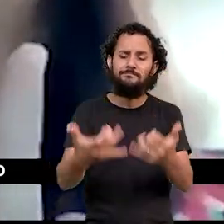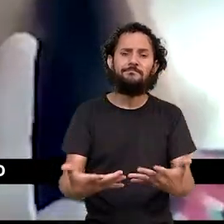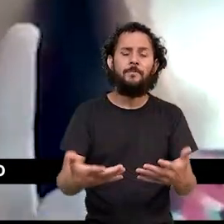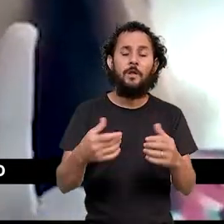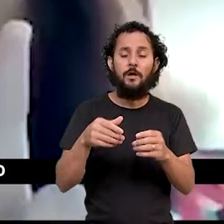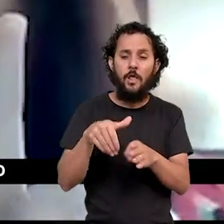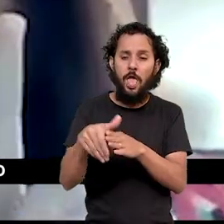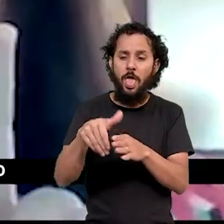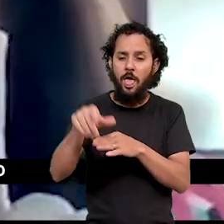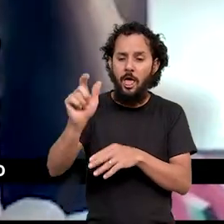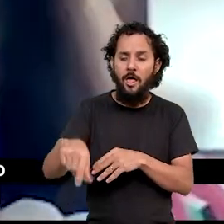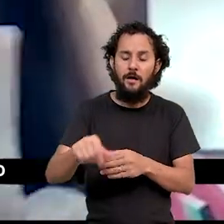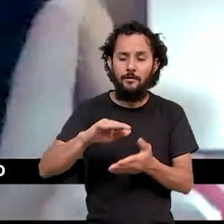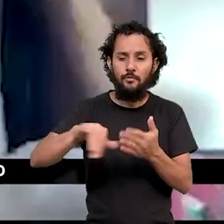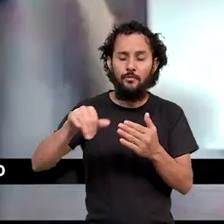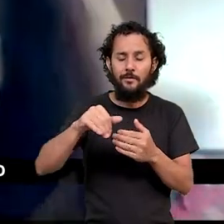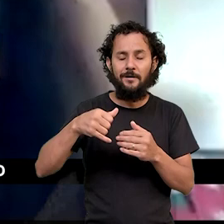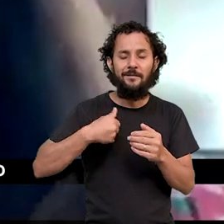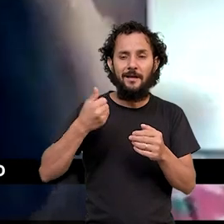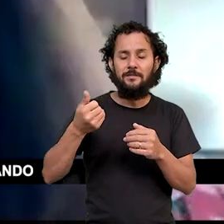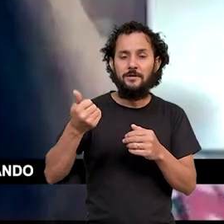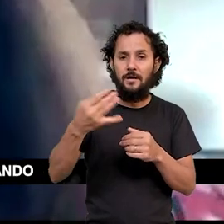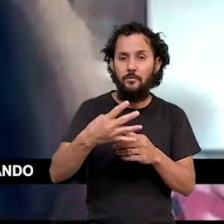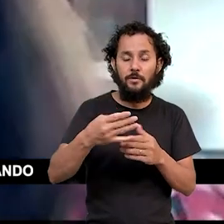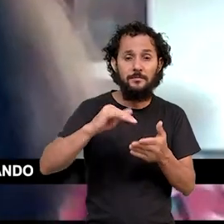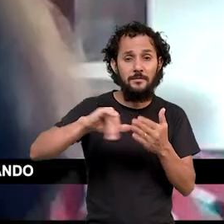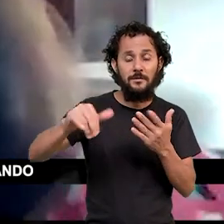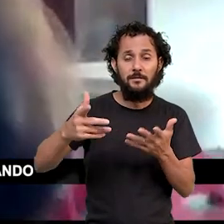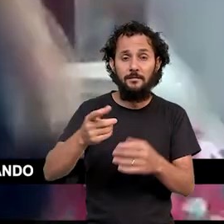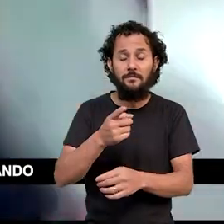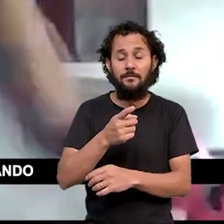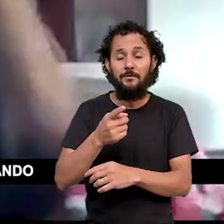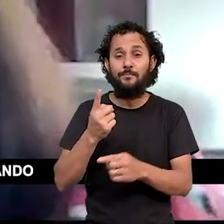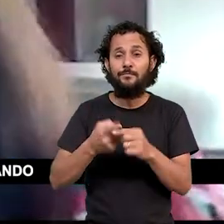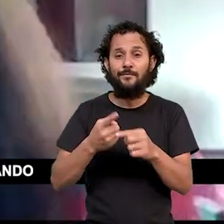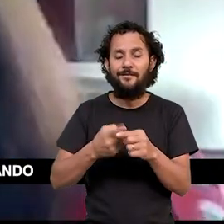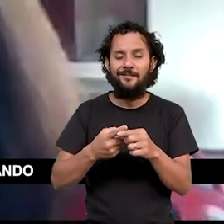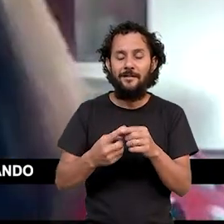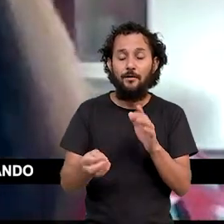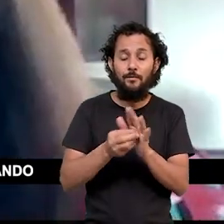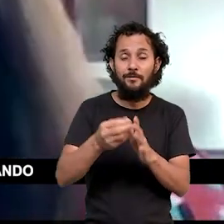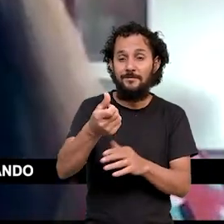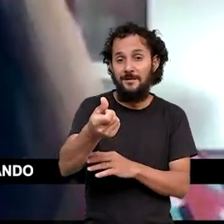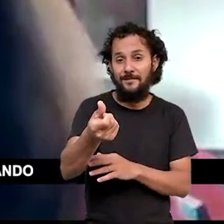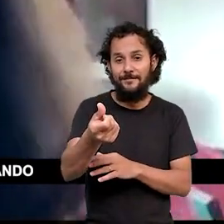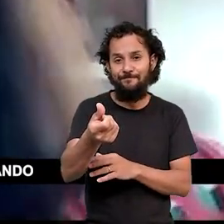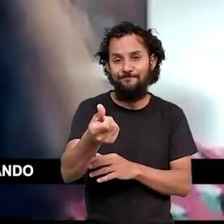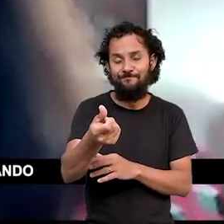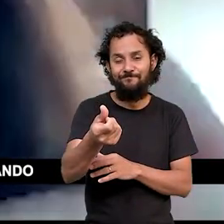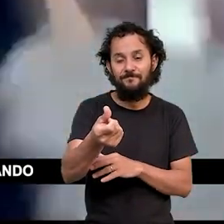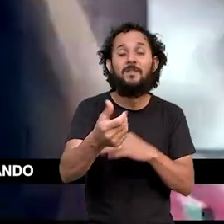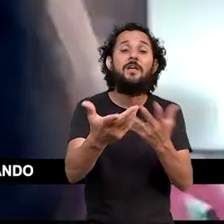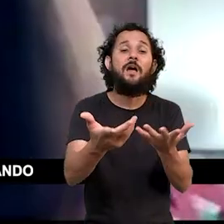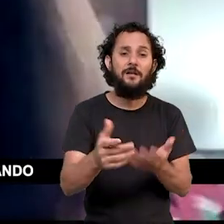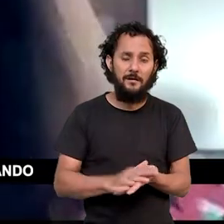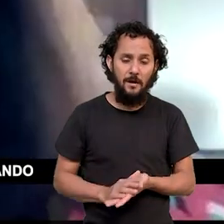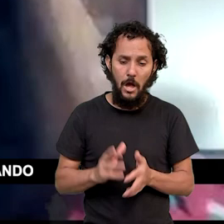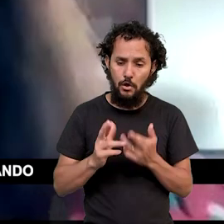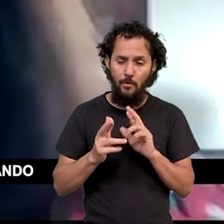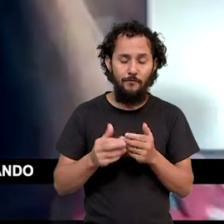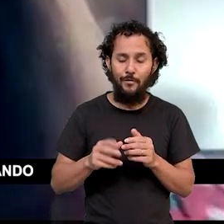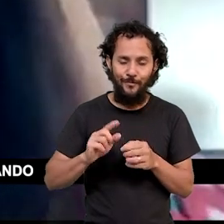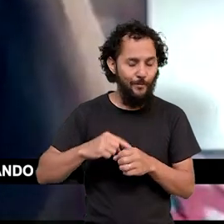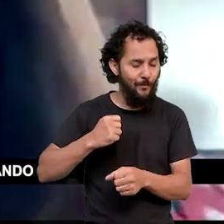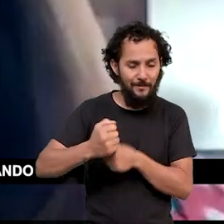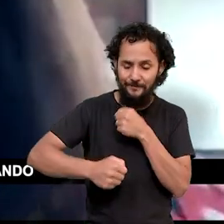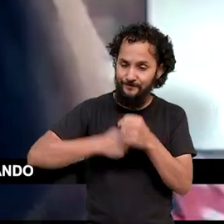por excluir a criança de 14 anos desse ensino fundamental, já que incluiu a criança de 6 anos. Isso foi resolvido